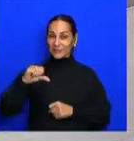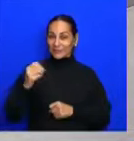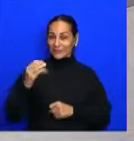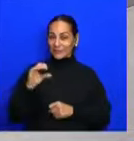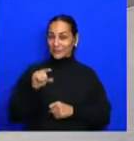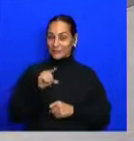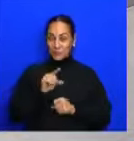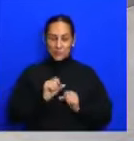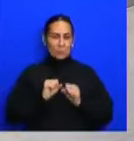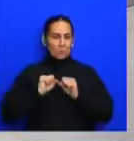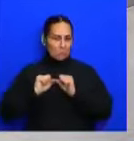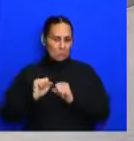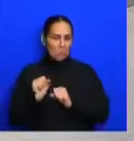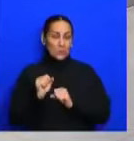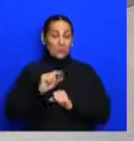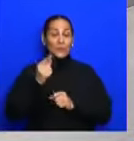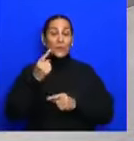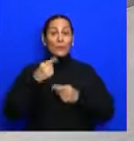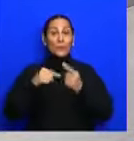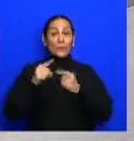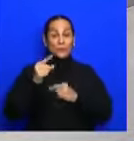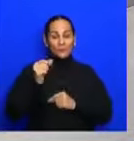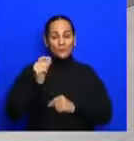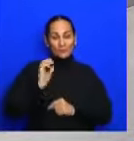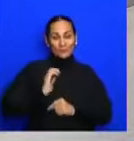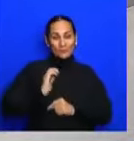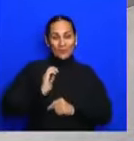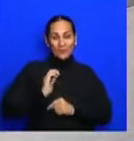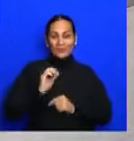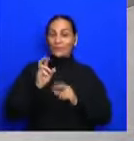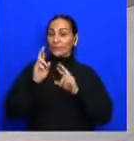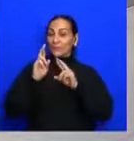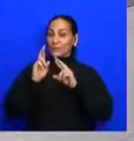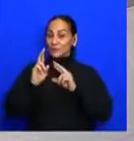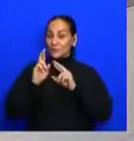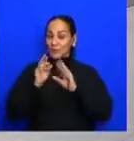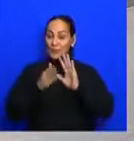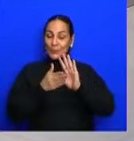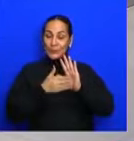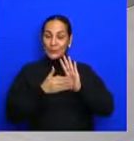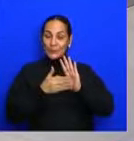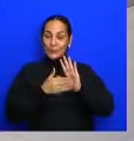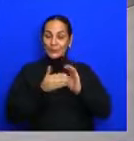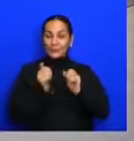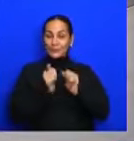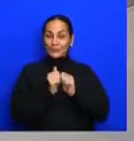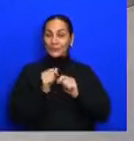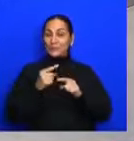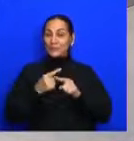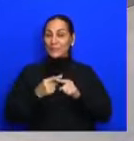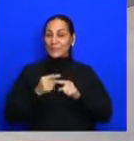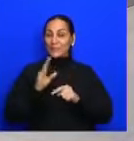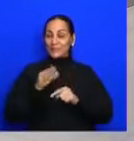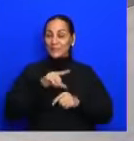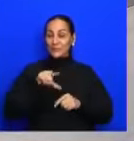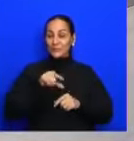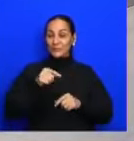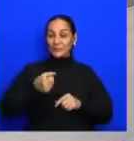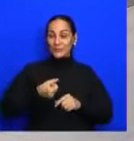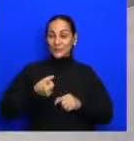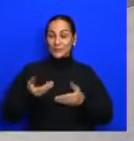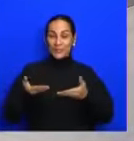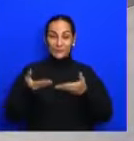R$ 53.128.396,09. Você pode ser o próximo milionário da Mega Sena, então já fica aí na torcida com apostas em mãos, porque já você vai conhecer os